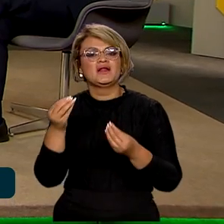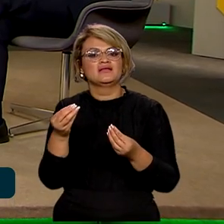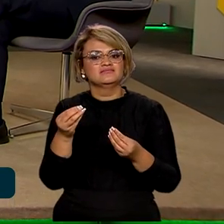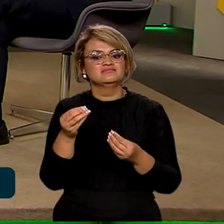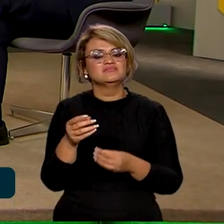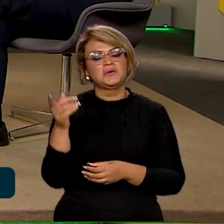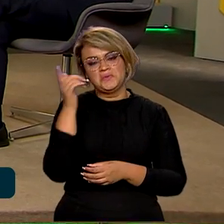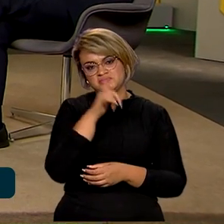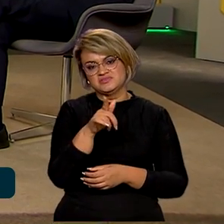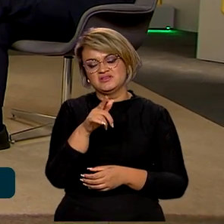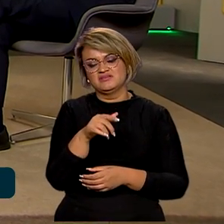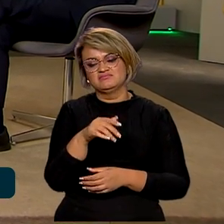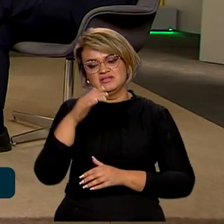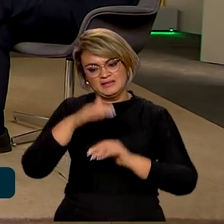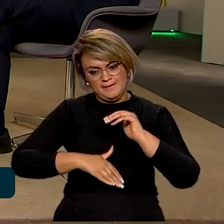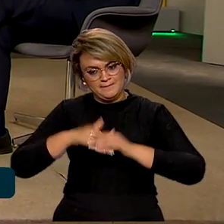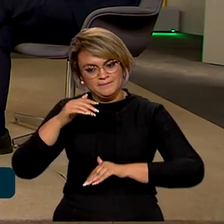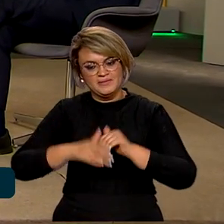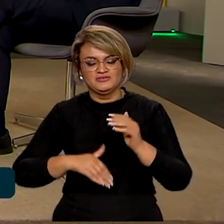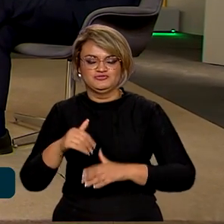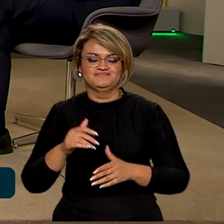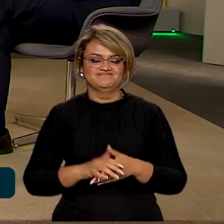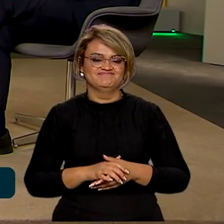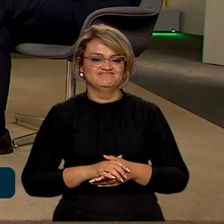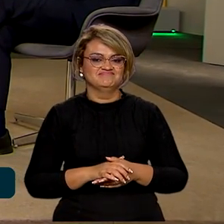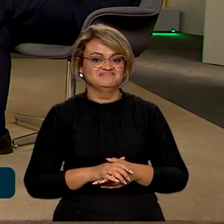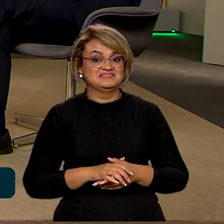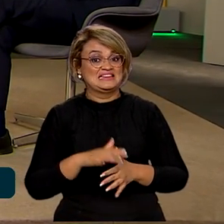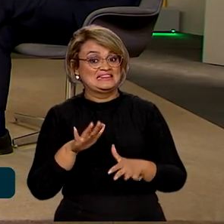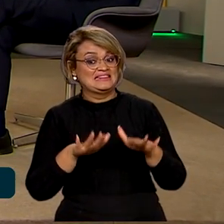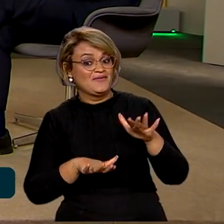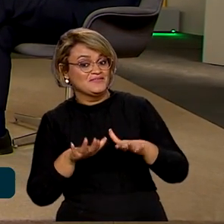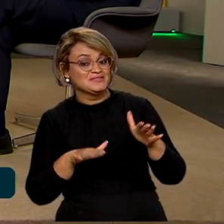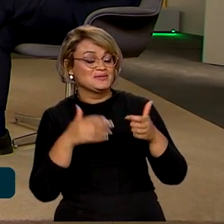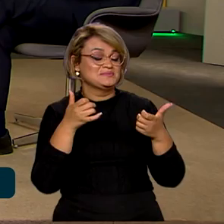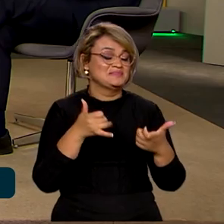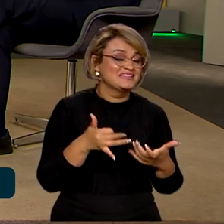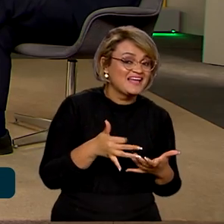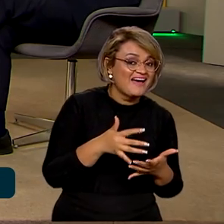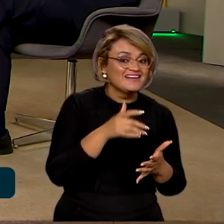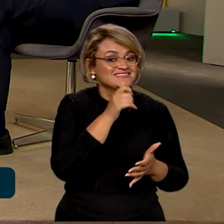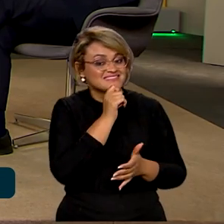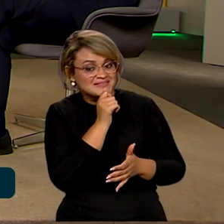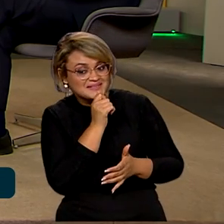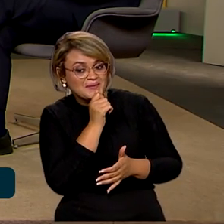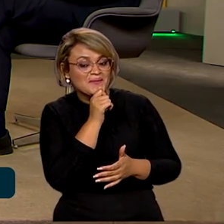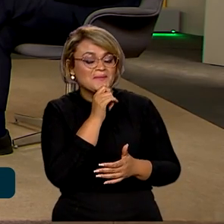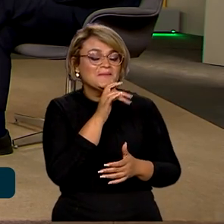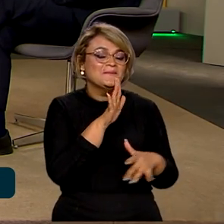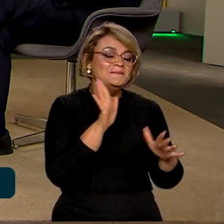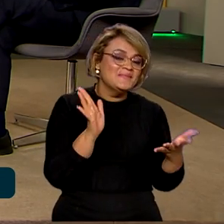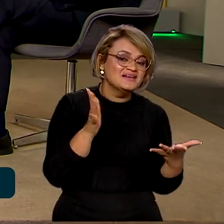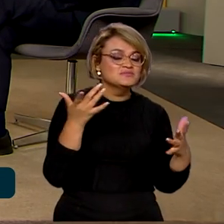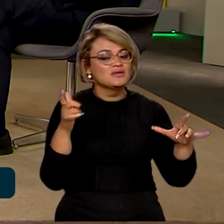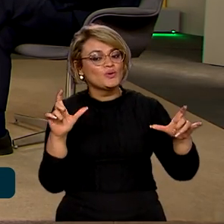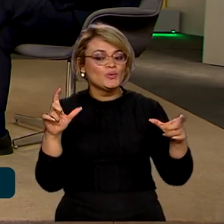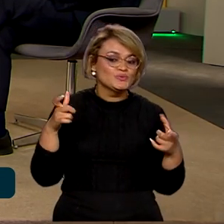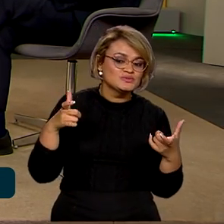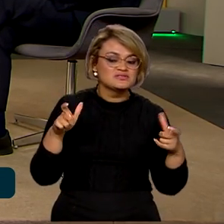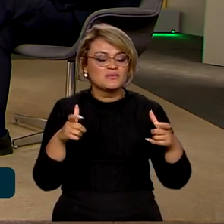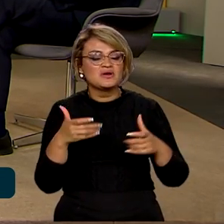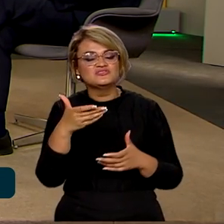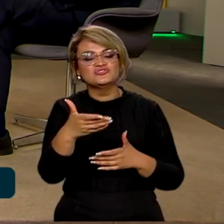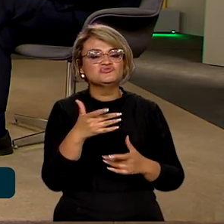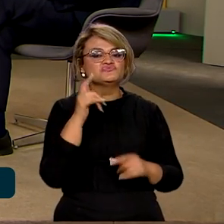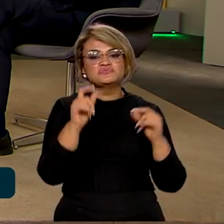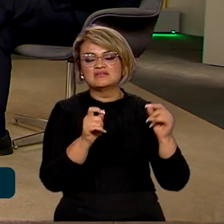pudesse, né, dar concretude a essas demandas. Talvez a senhora não possa antecipar as coisas, né, mas dá para dar uma ideiazinha assim, do que vem aí,